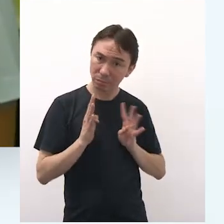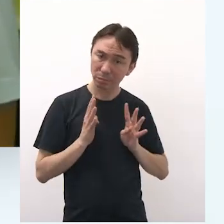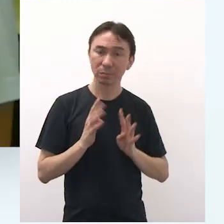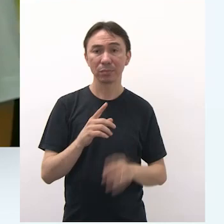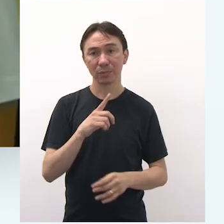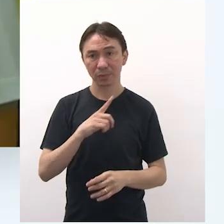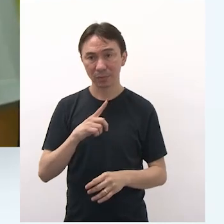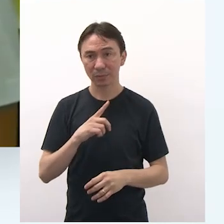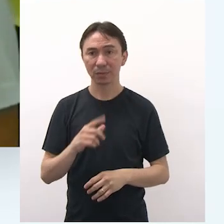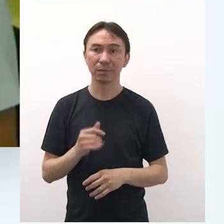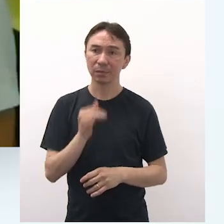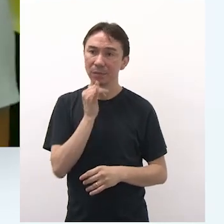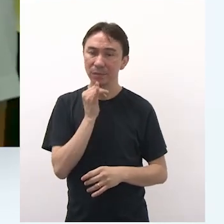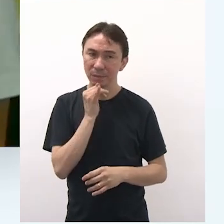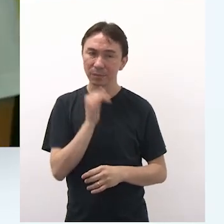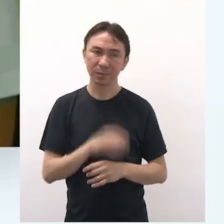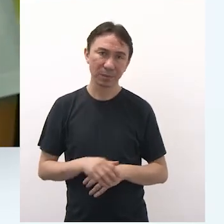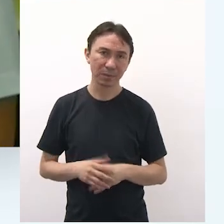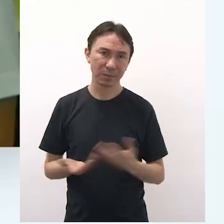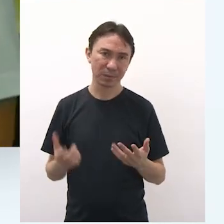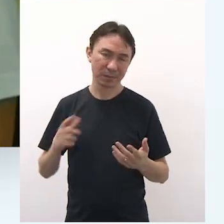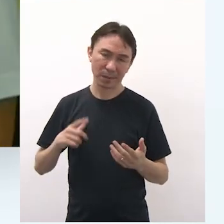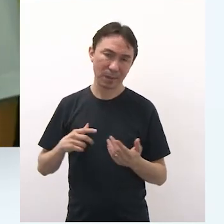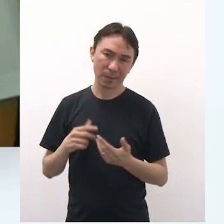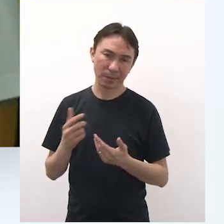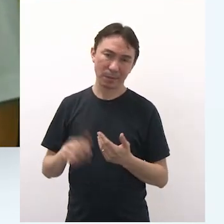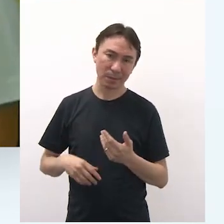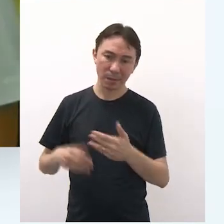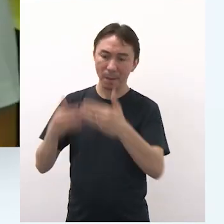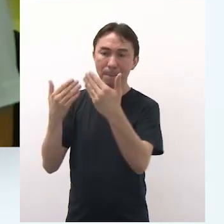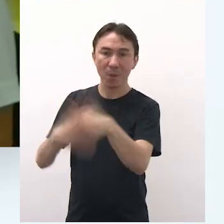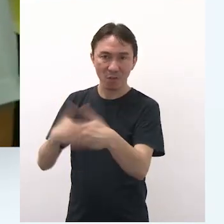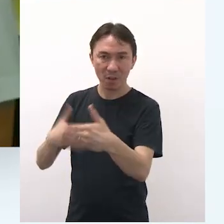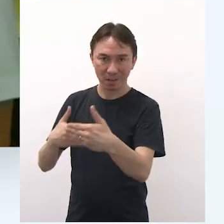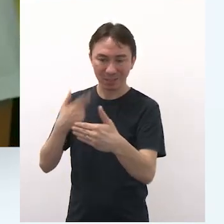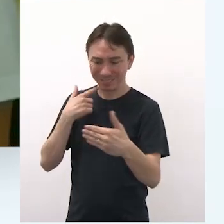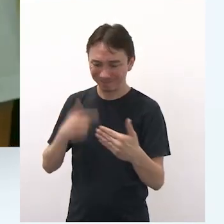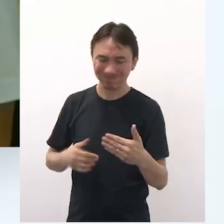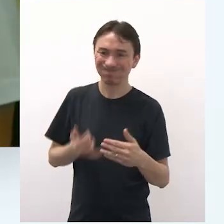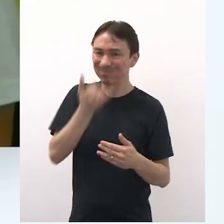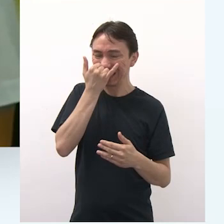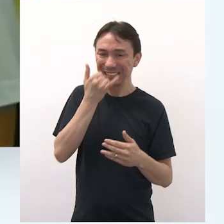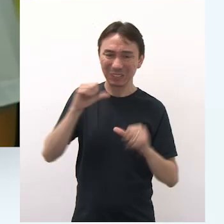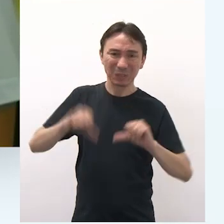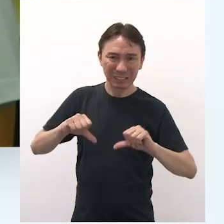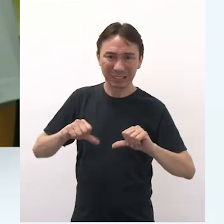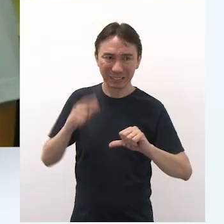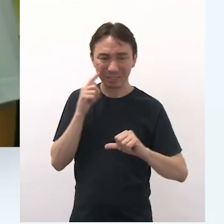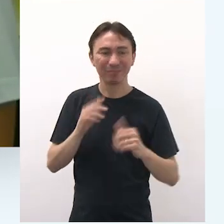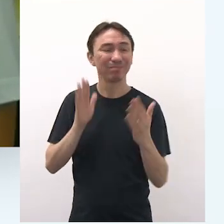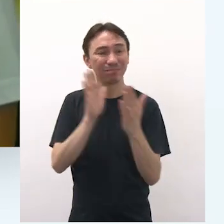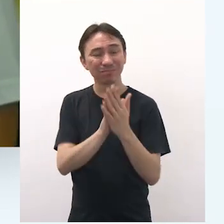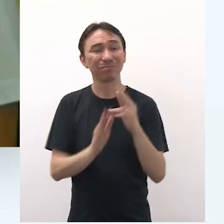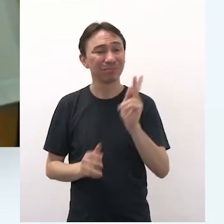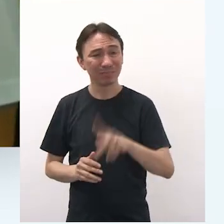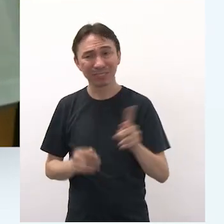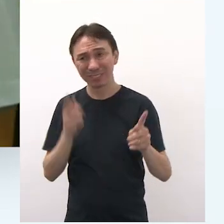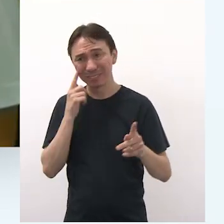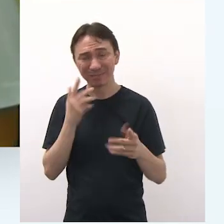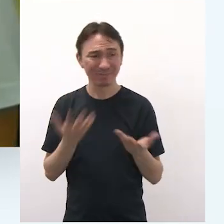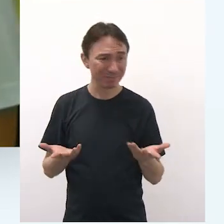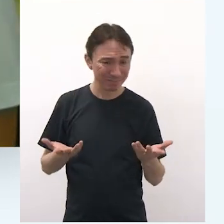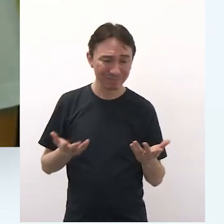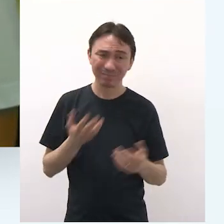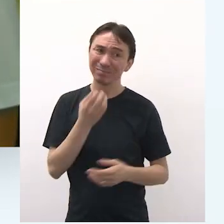eu vou falar, eu vou dar o exemplo para vocês de notas. Se minha nota estiver ruim, eu vou chegar no professor e falar: professor, não